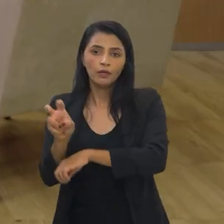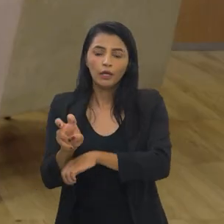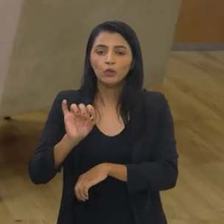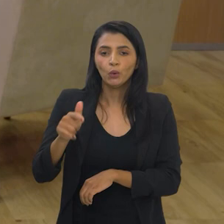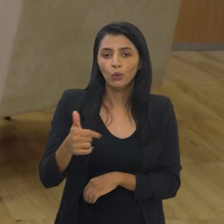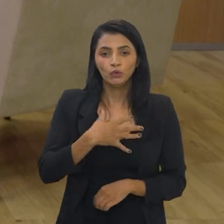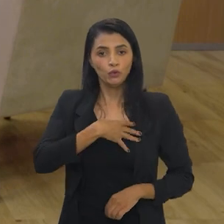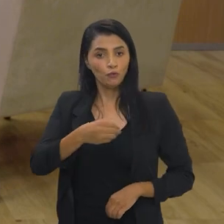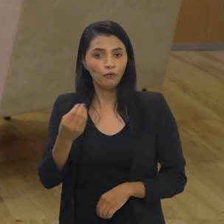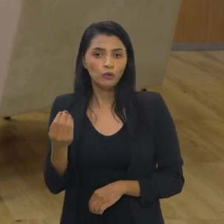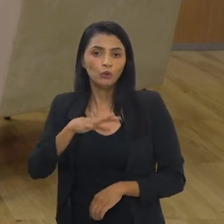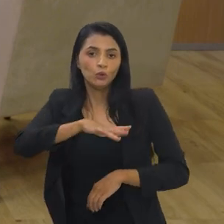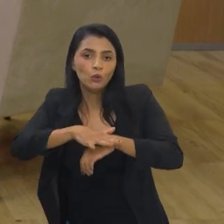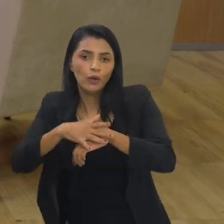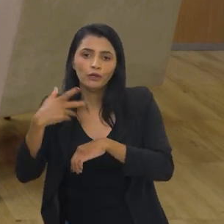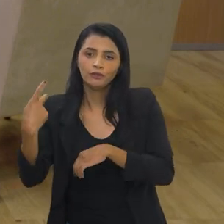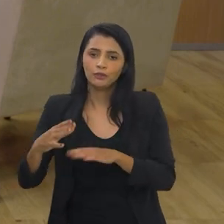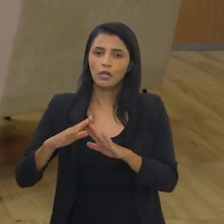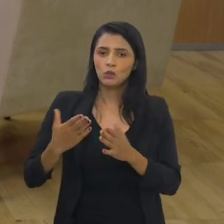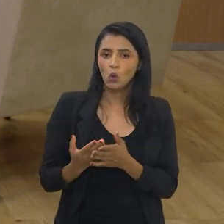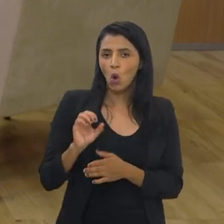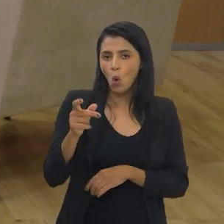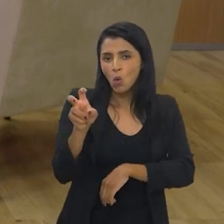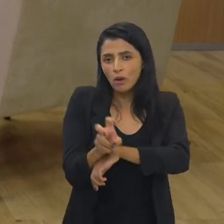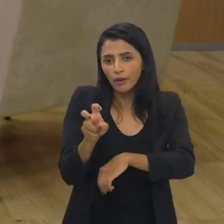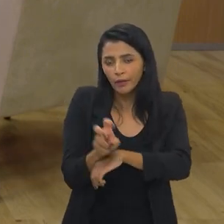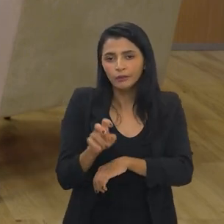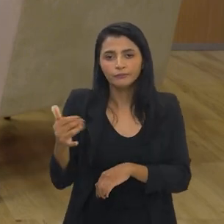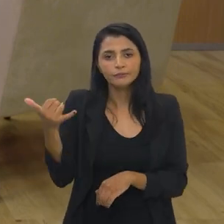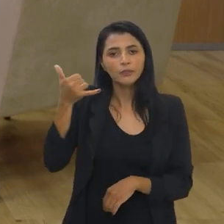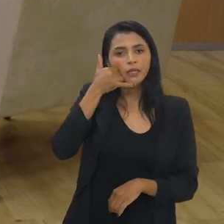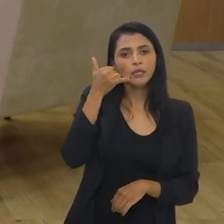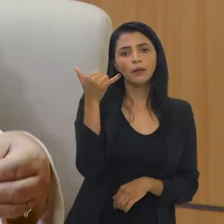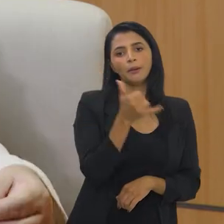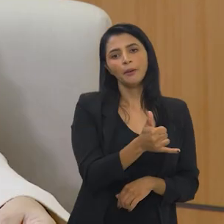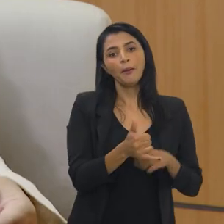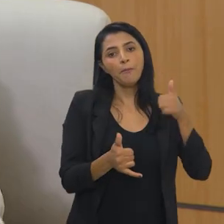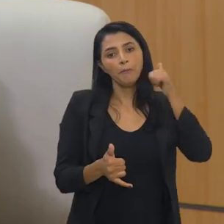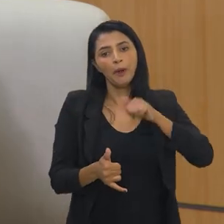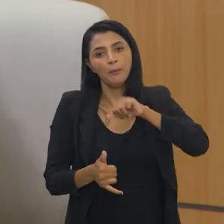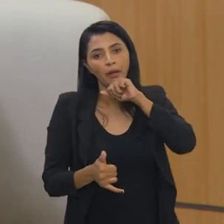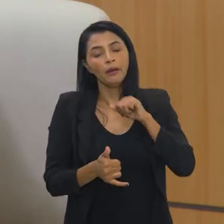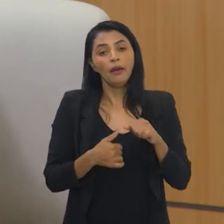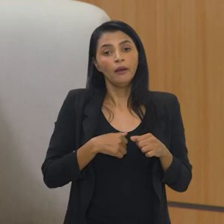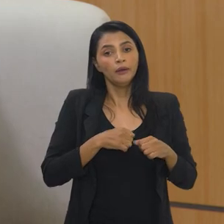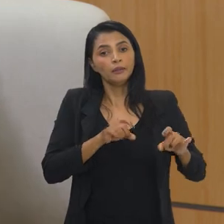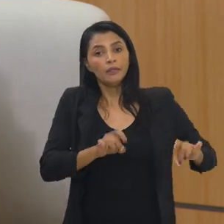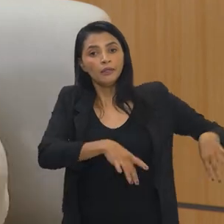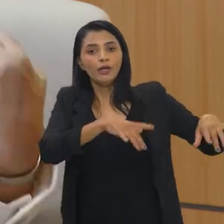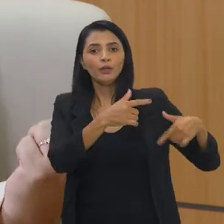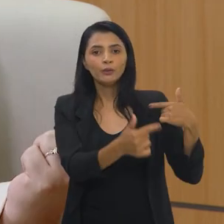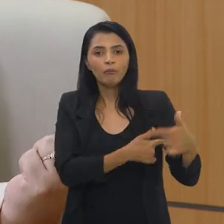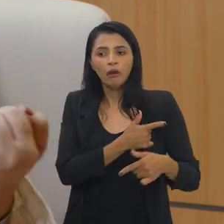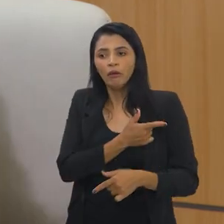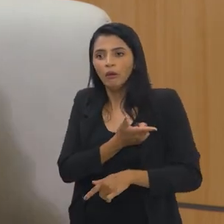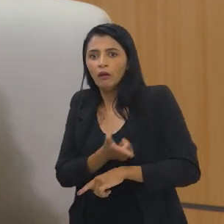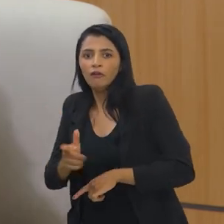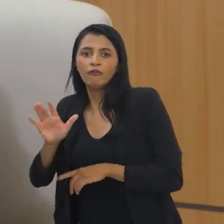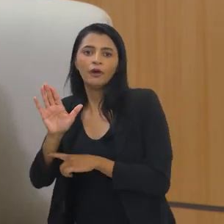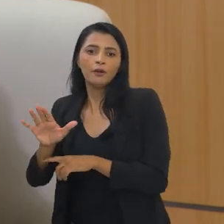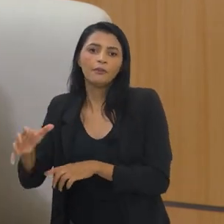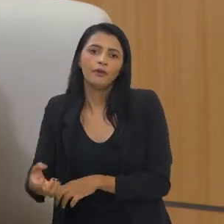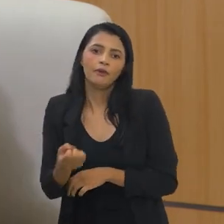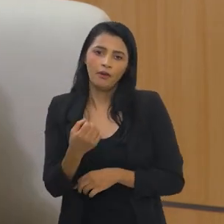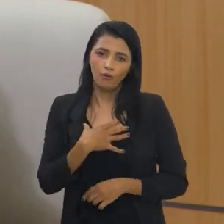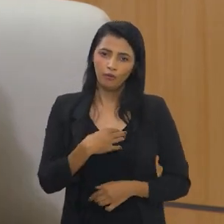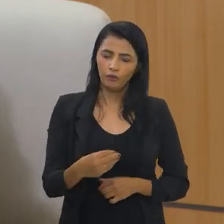ou se a criança fica doente na escola na creche a escola a creche liga para mãe é ela que vai sair correndo do trabalho e vai